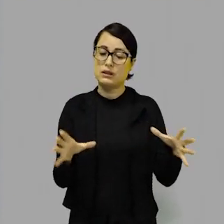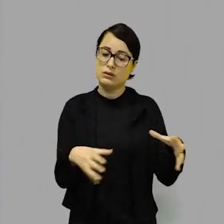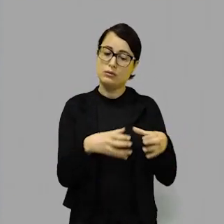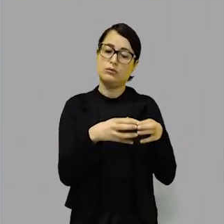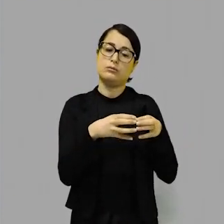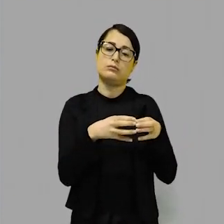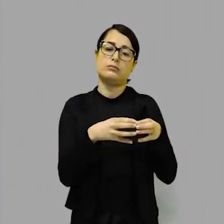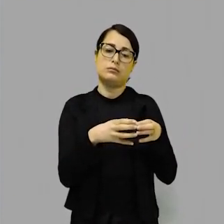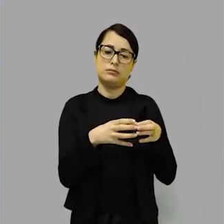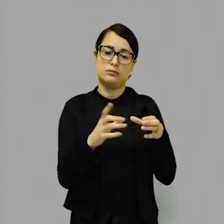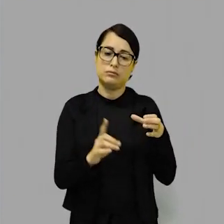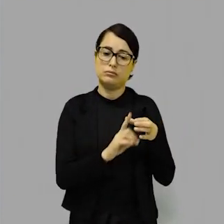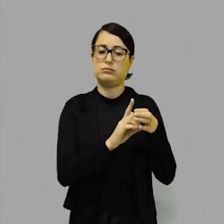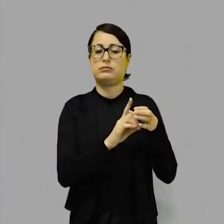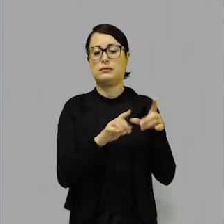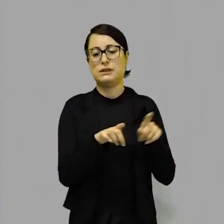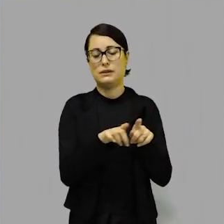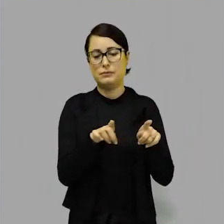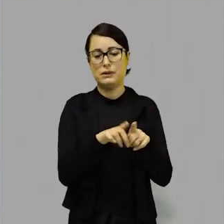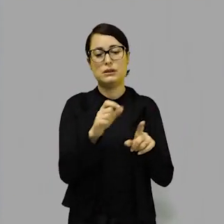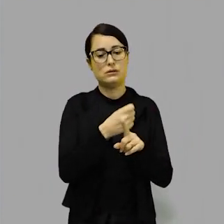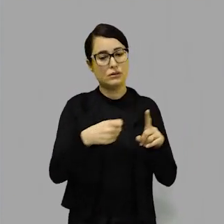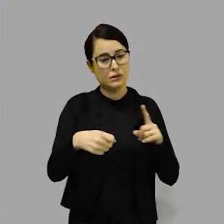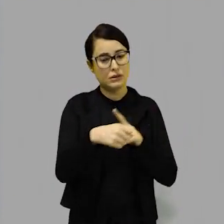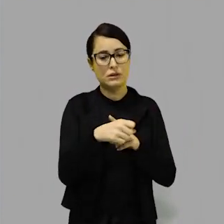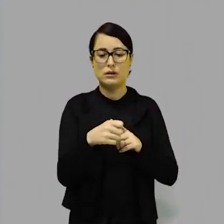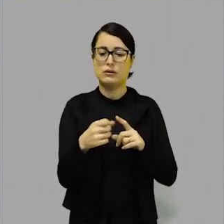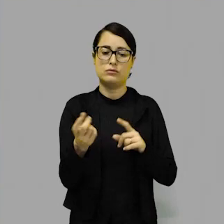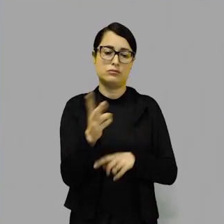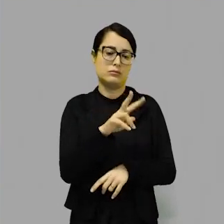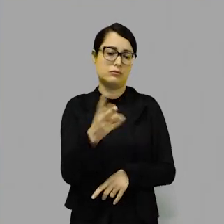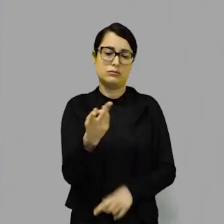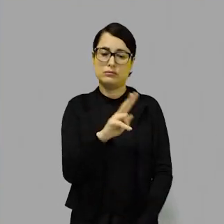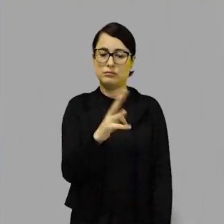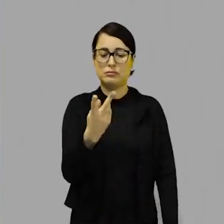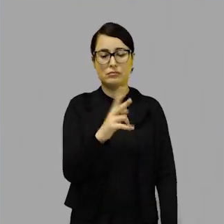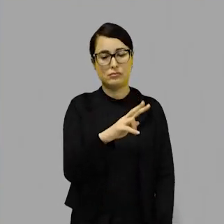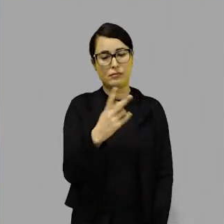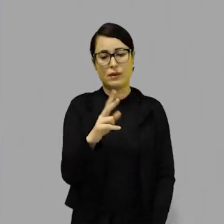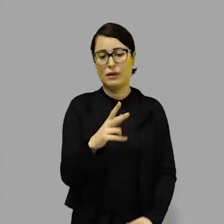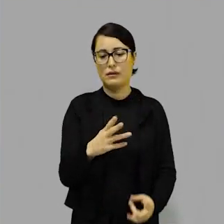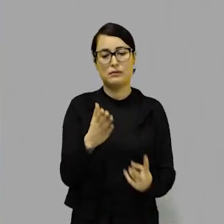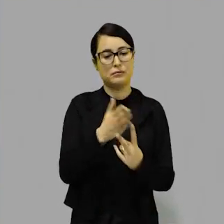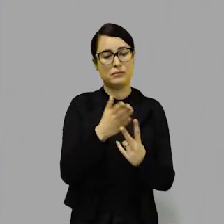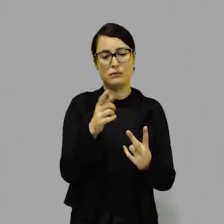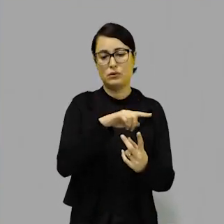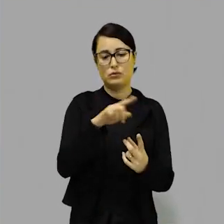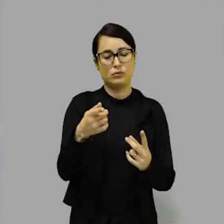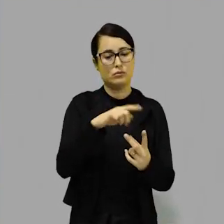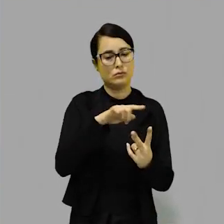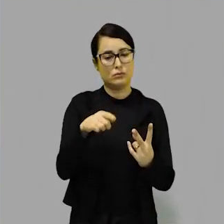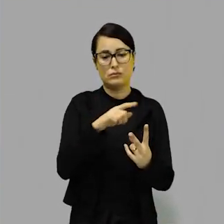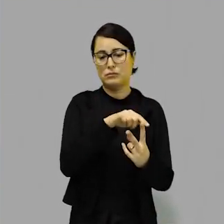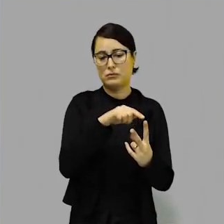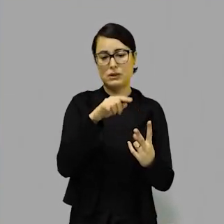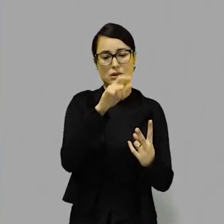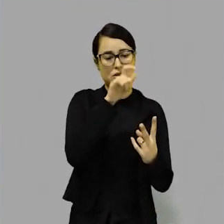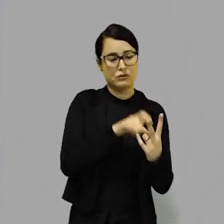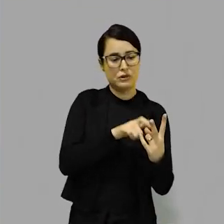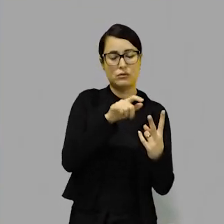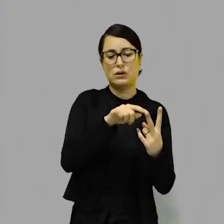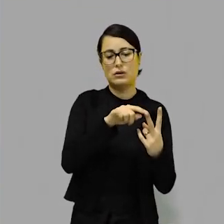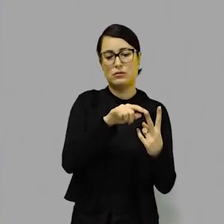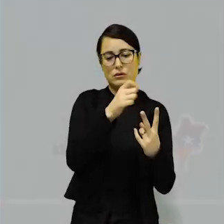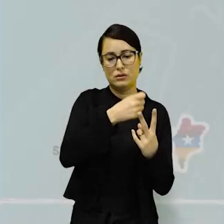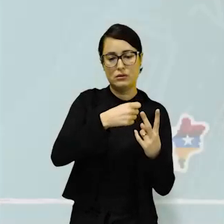mas também é social. É um mecanismo de mediação, né, aquilo que está no meio, entre o que é puramente individual e